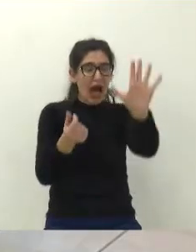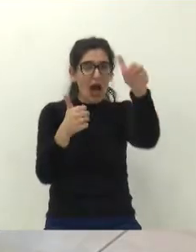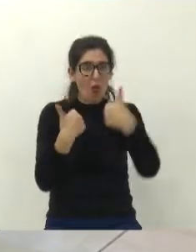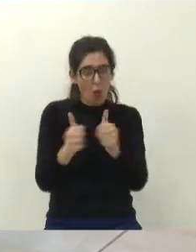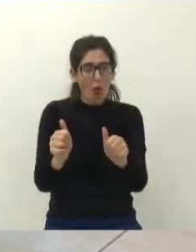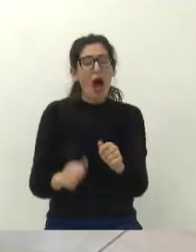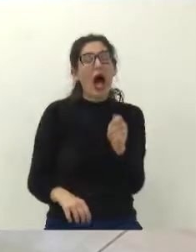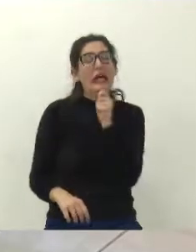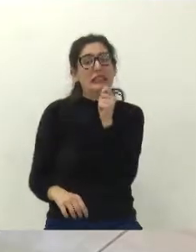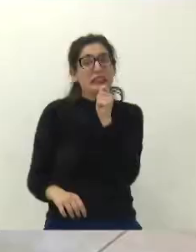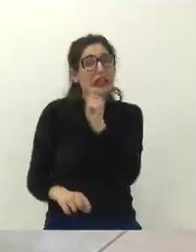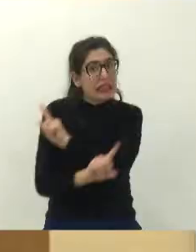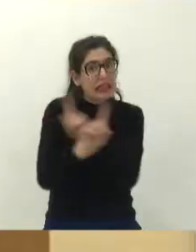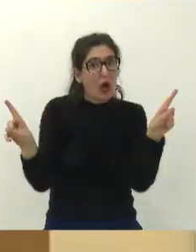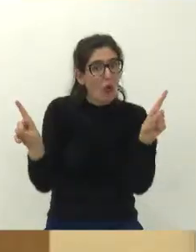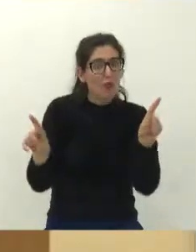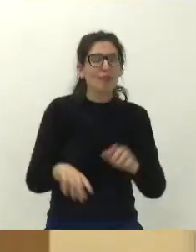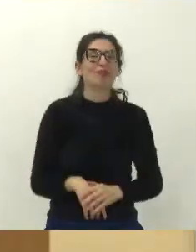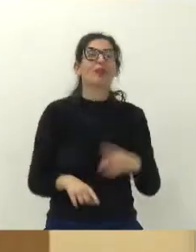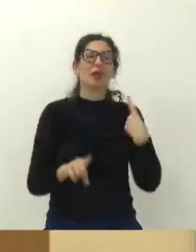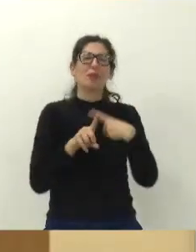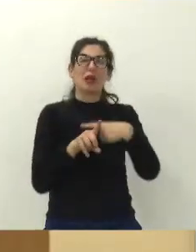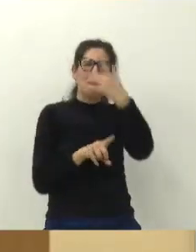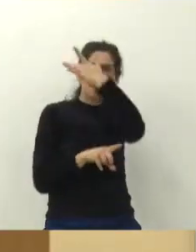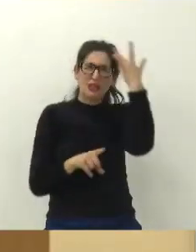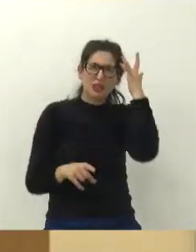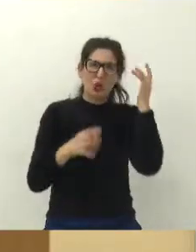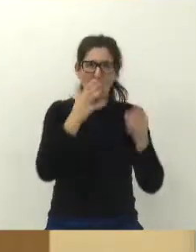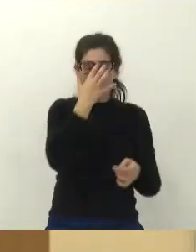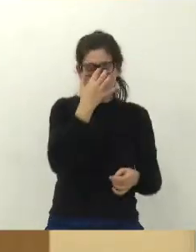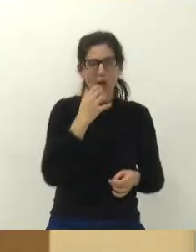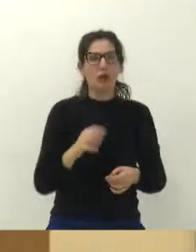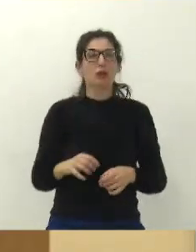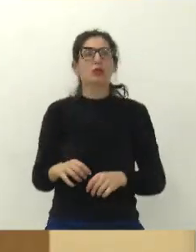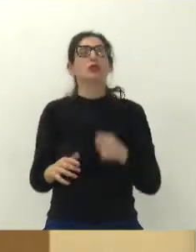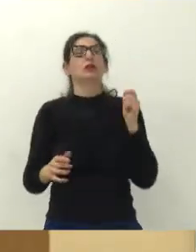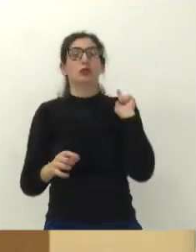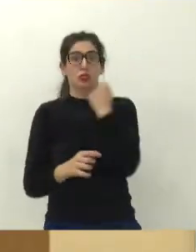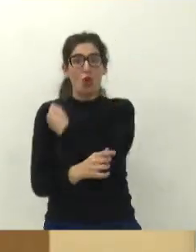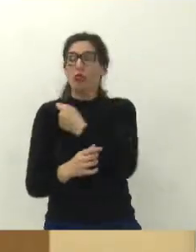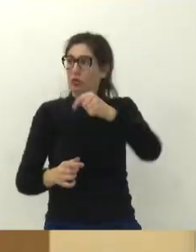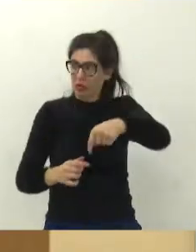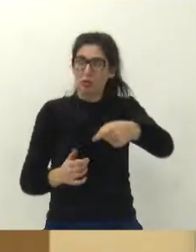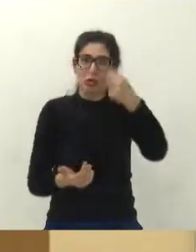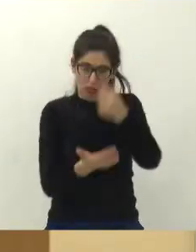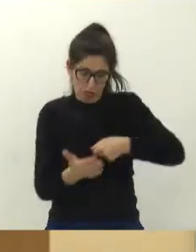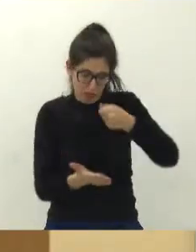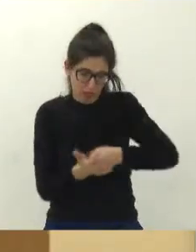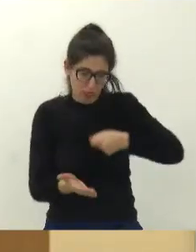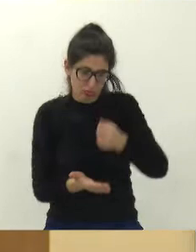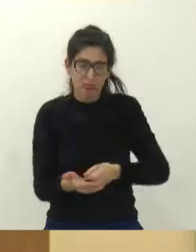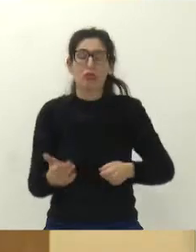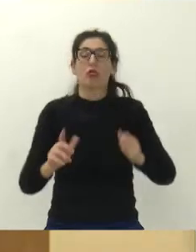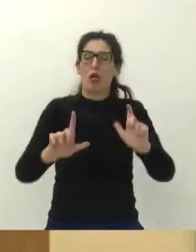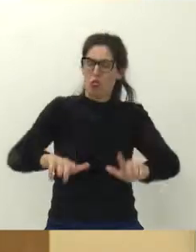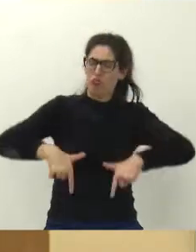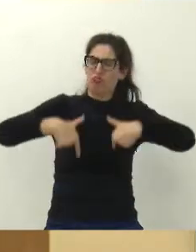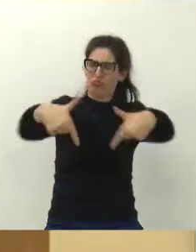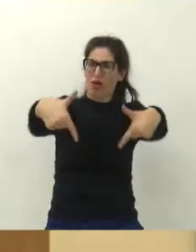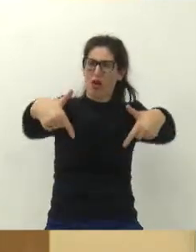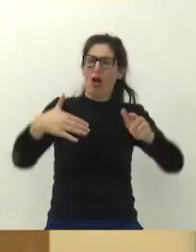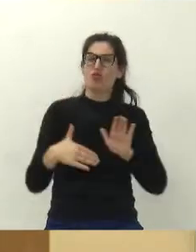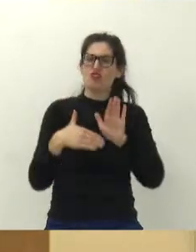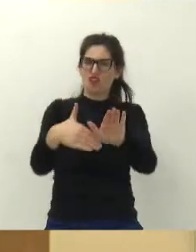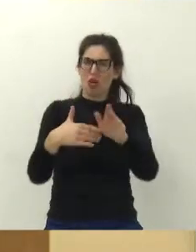eu estou fazendo essa observação porque os munícipes têm que lutar sim. Nós estamos aqui para lutar pelos munícipes. Sempre, sempre a favor. Porém,